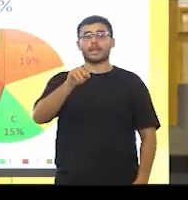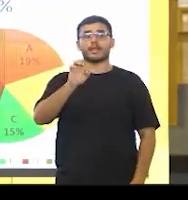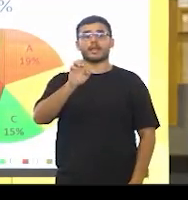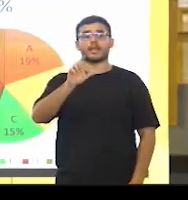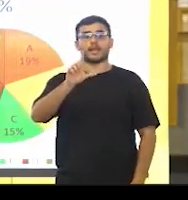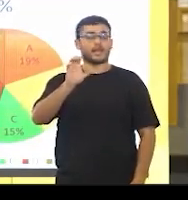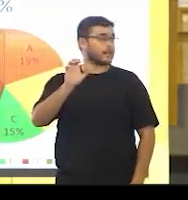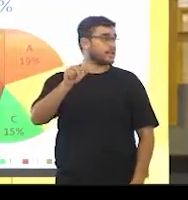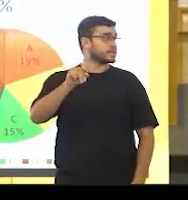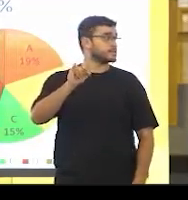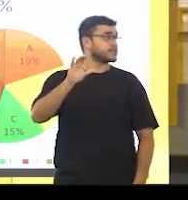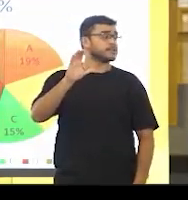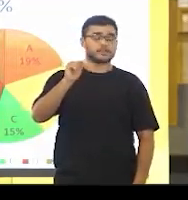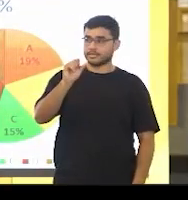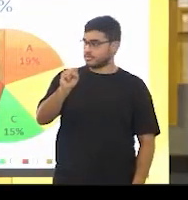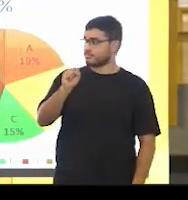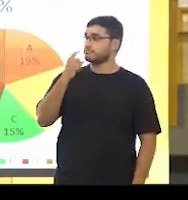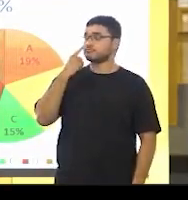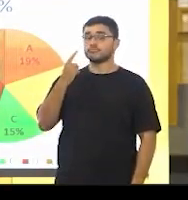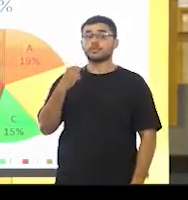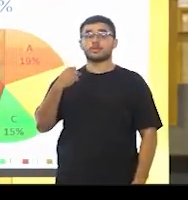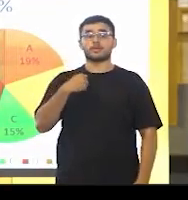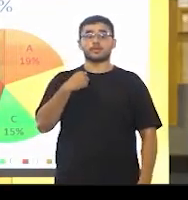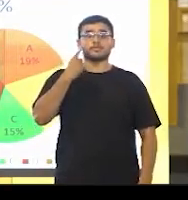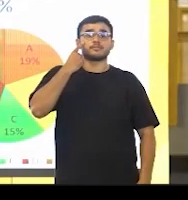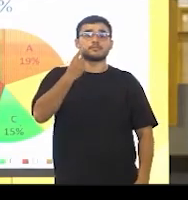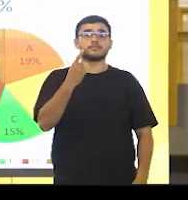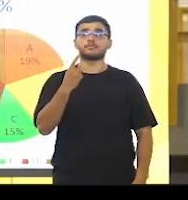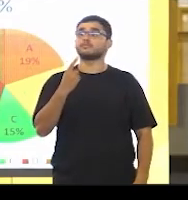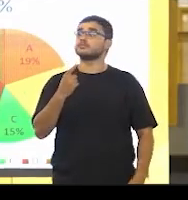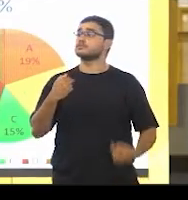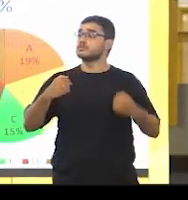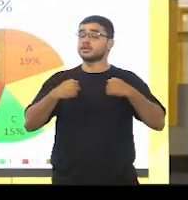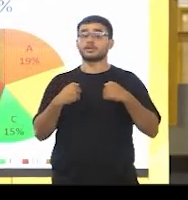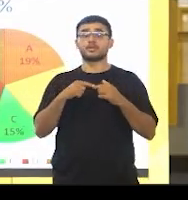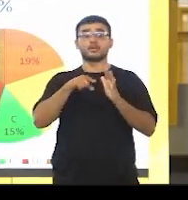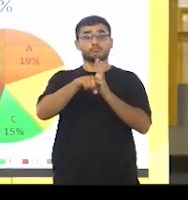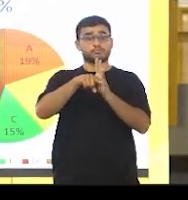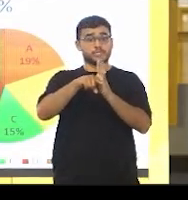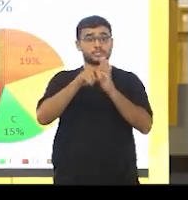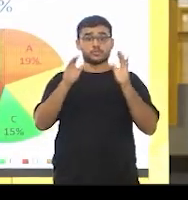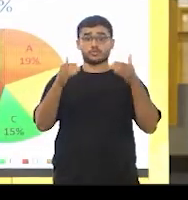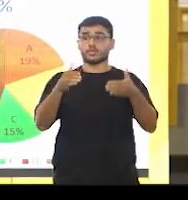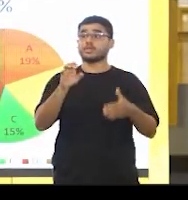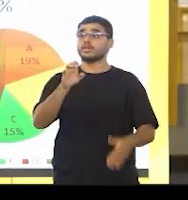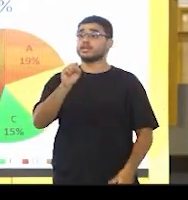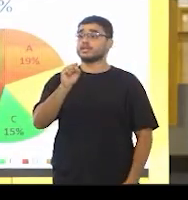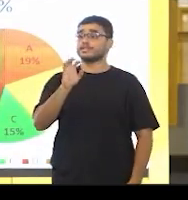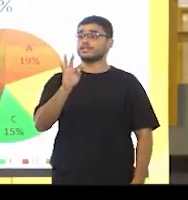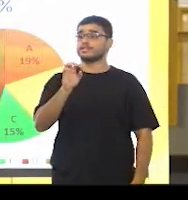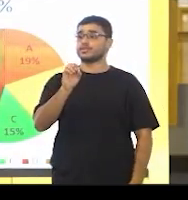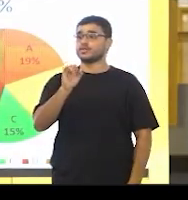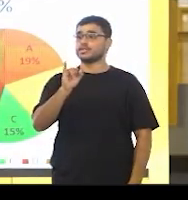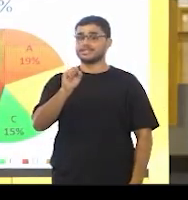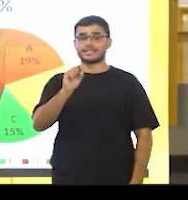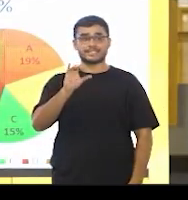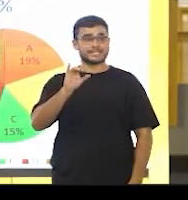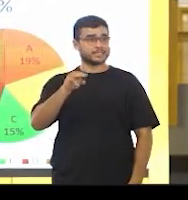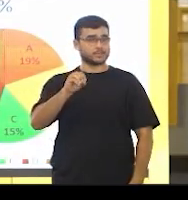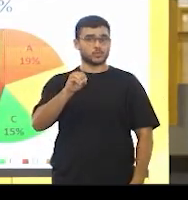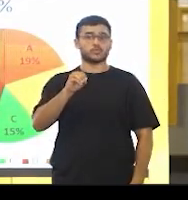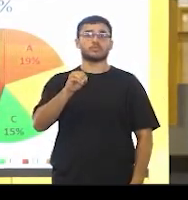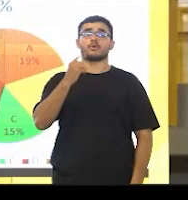principais é uma escola que nós chamamos de estoicismo. O estoicismo foi